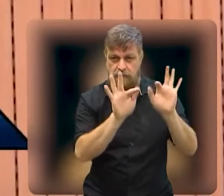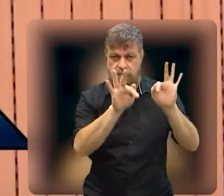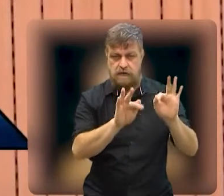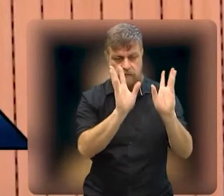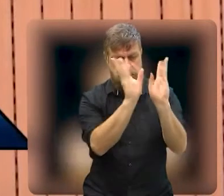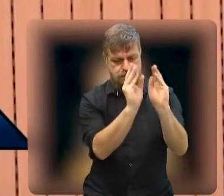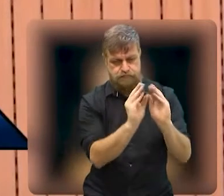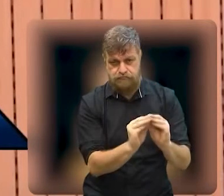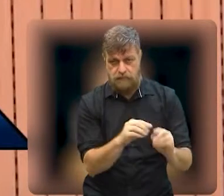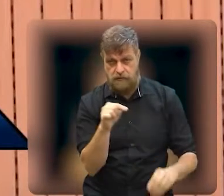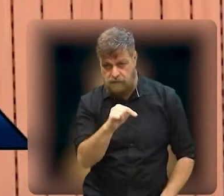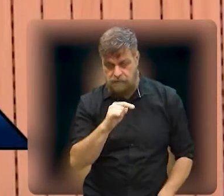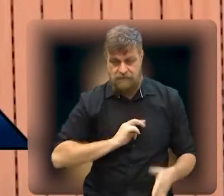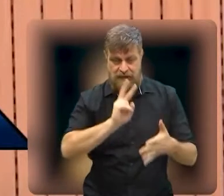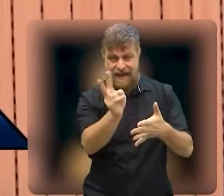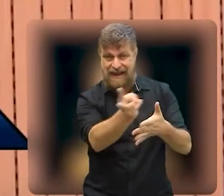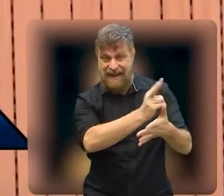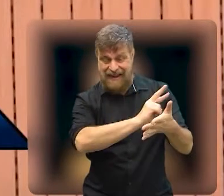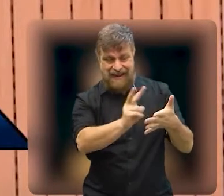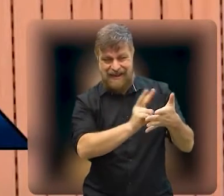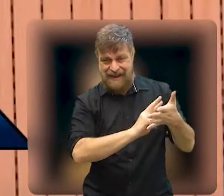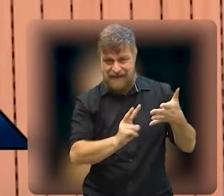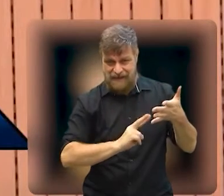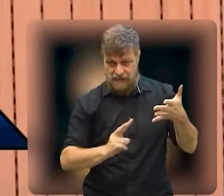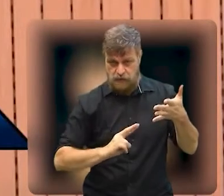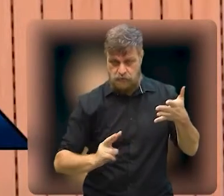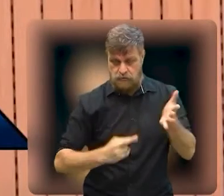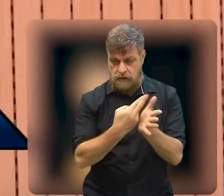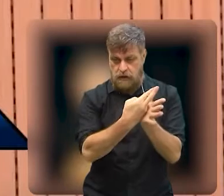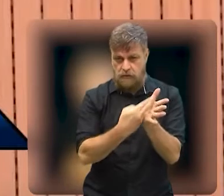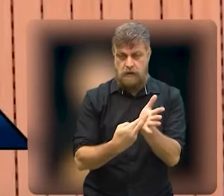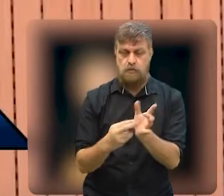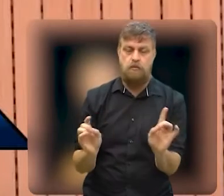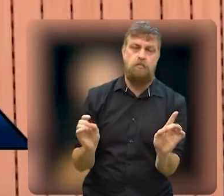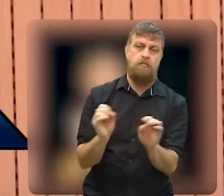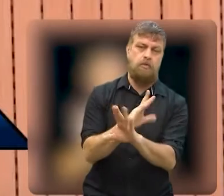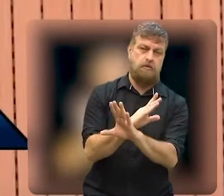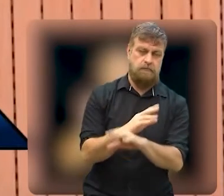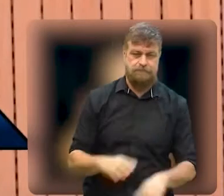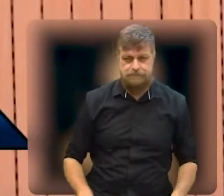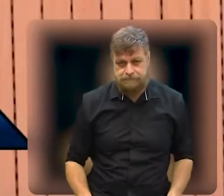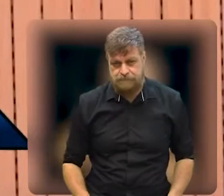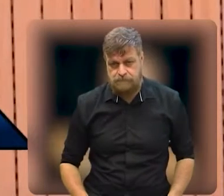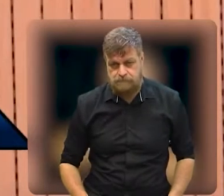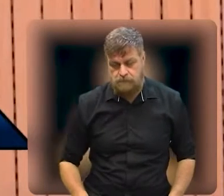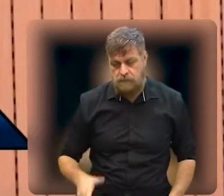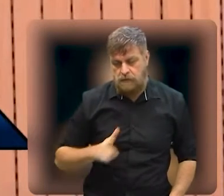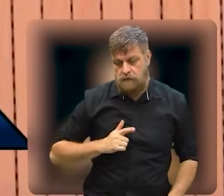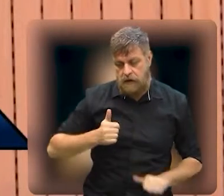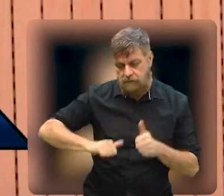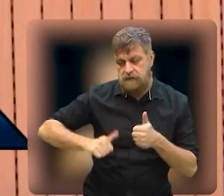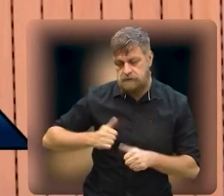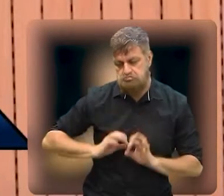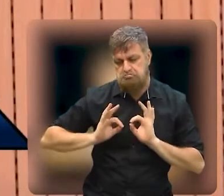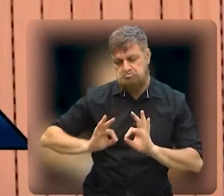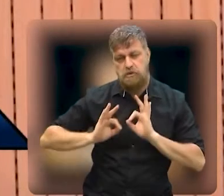reunião final para a leitura do relatório e finalização, né, geral dessa comissão. Eu tenho uma